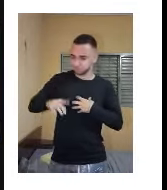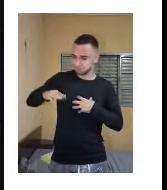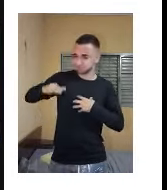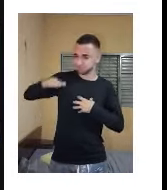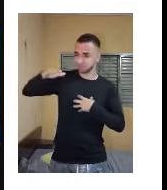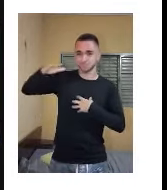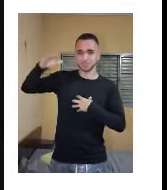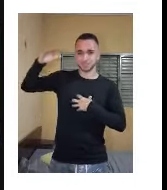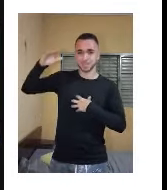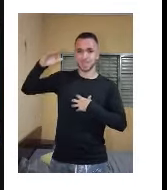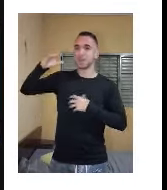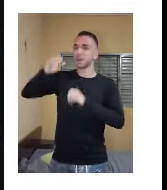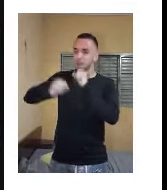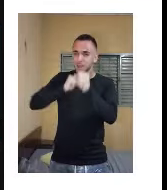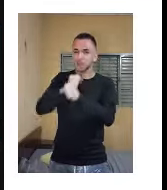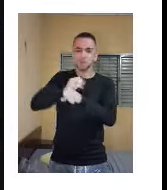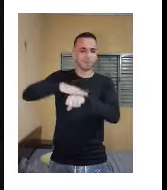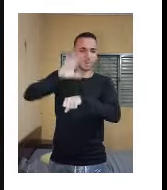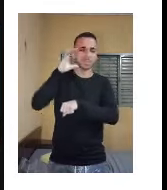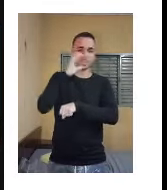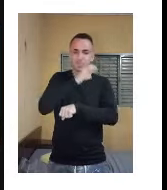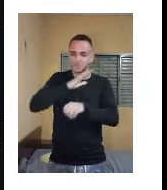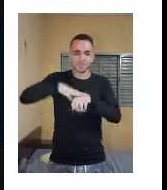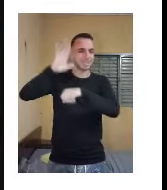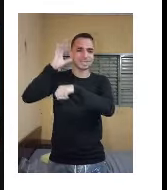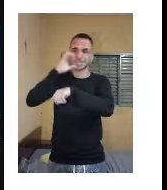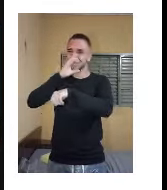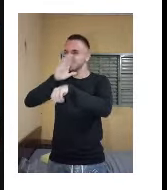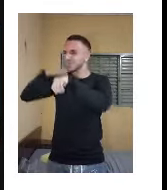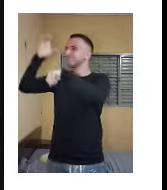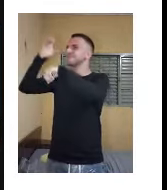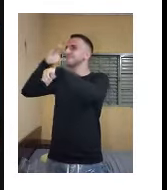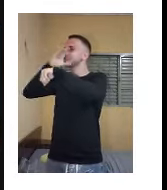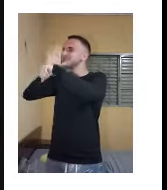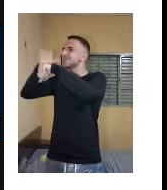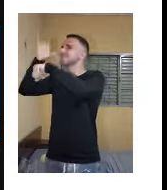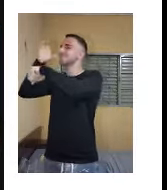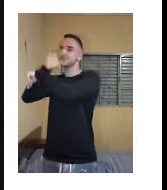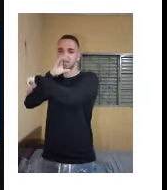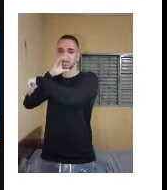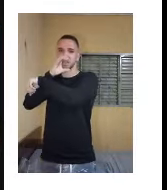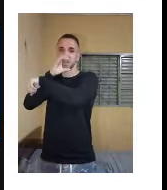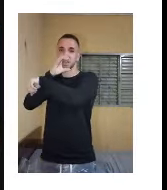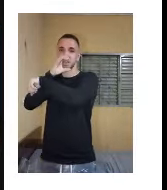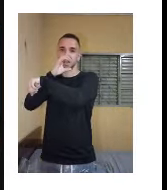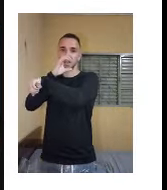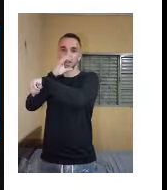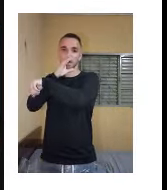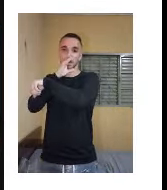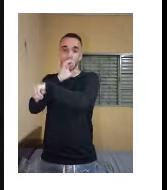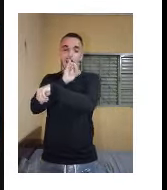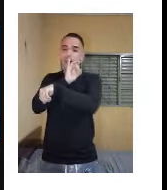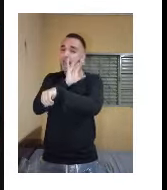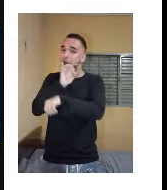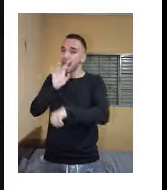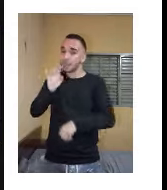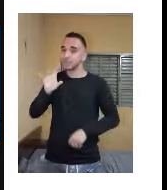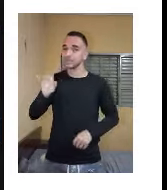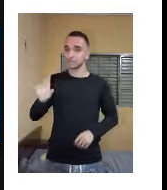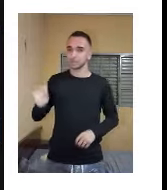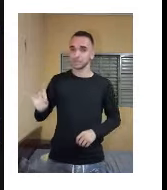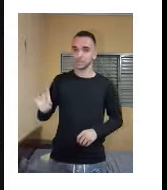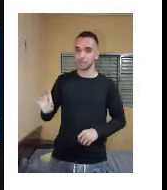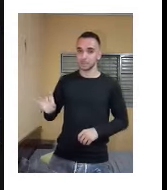das últimas décadas bastante expressivo, cada fração de grau para os próximos anos